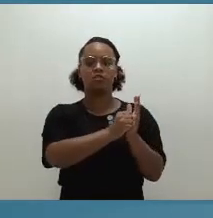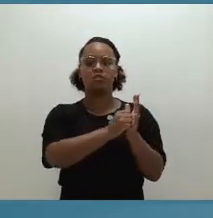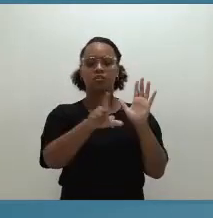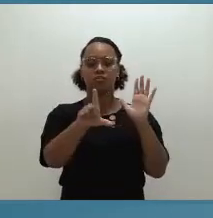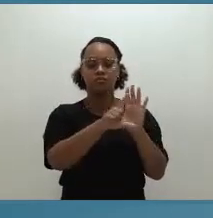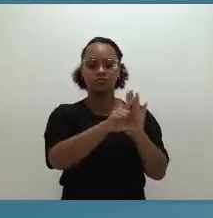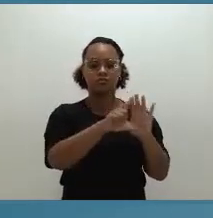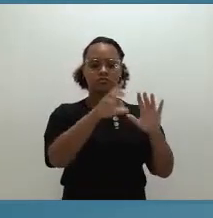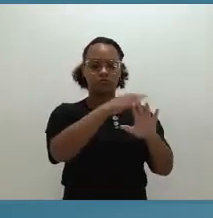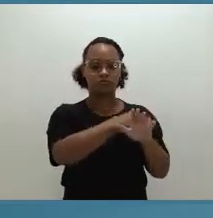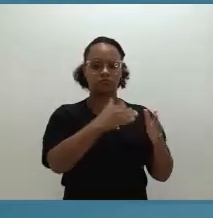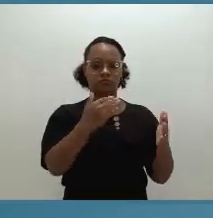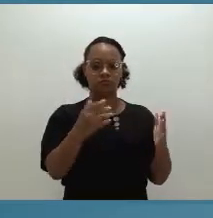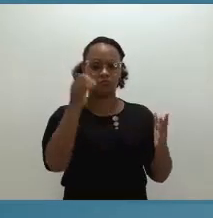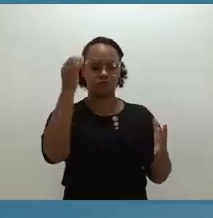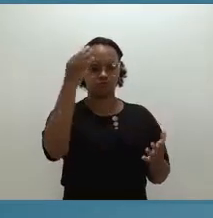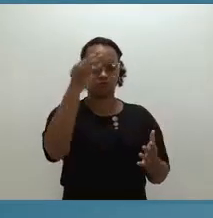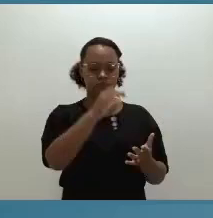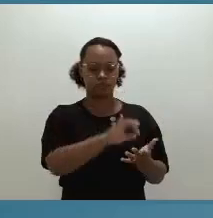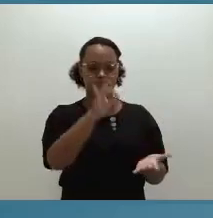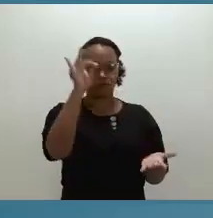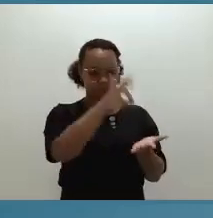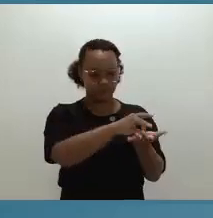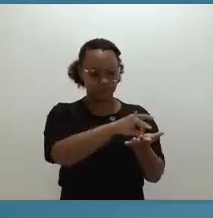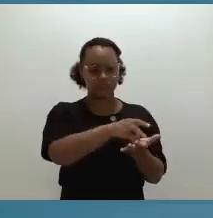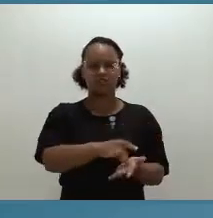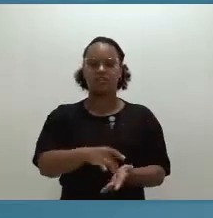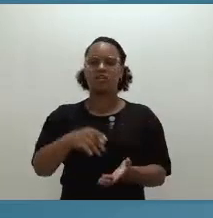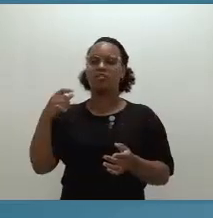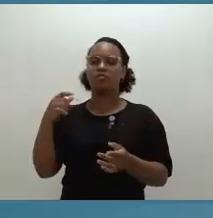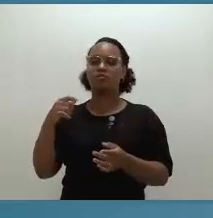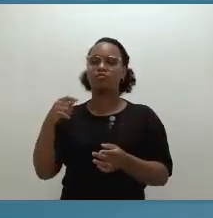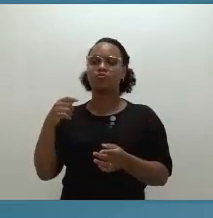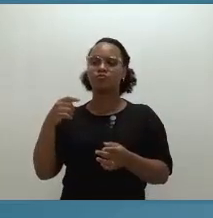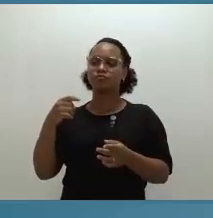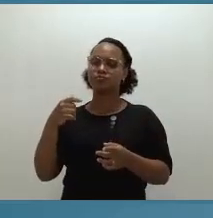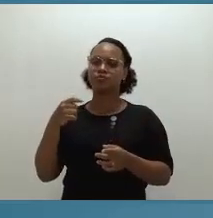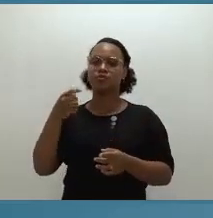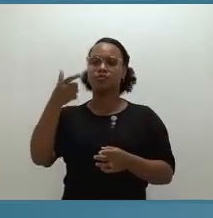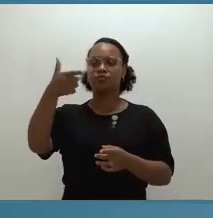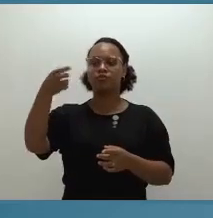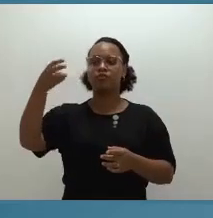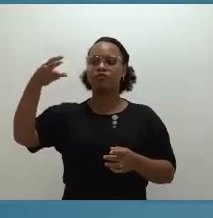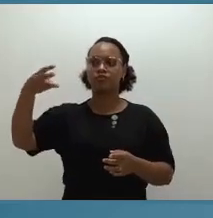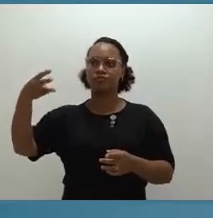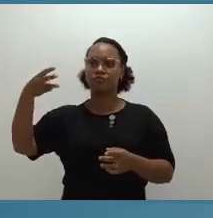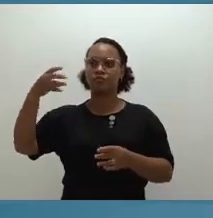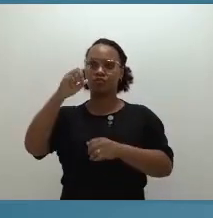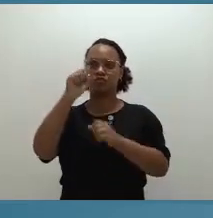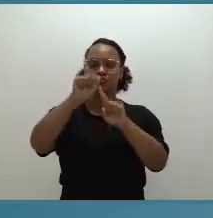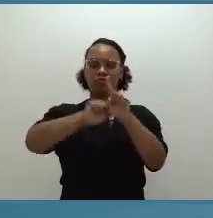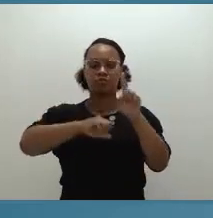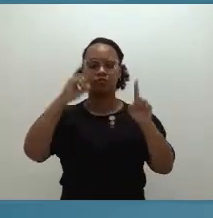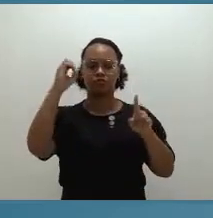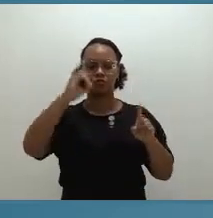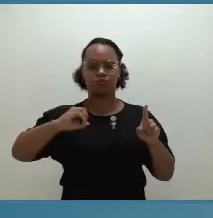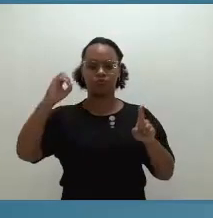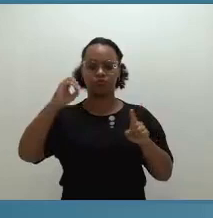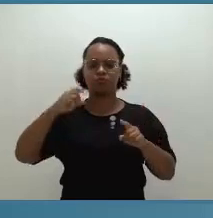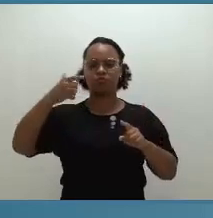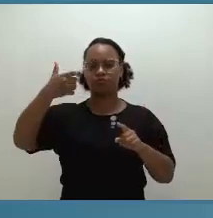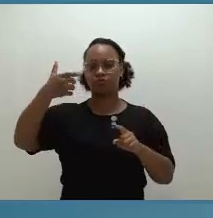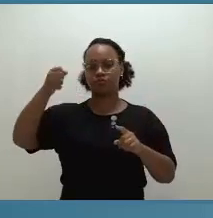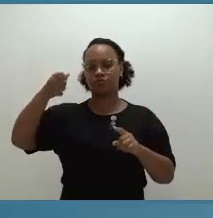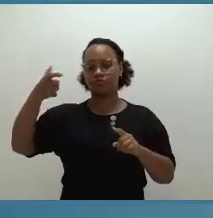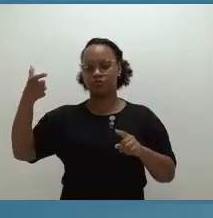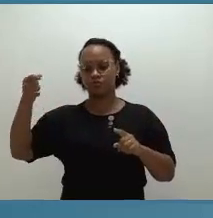22/10/2020. Eu submeto a Vossa Excelência. Estamos já, portanto, completando 2 anos, né? Ainda temos